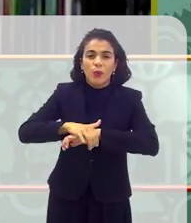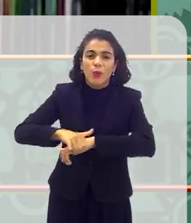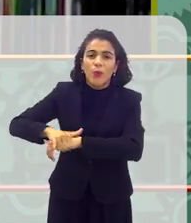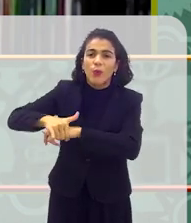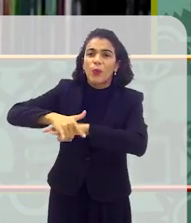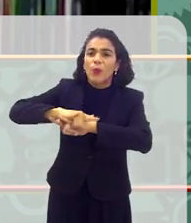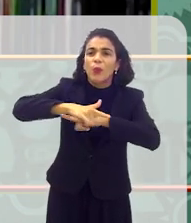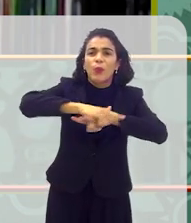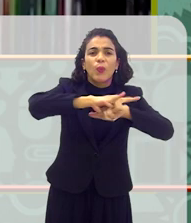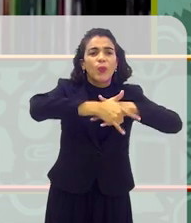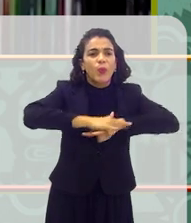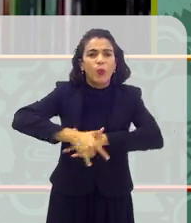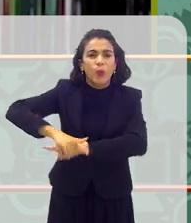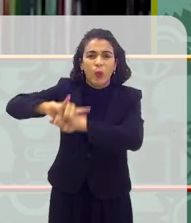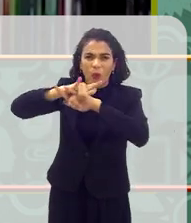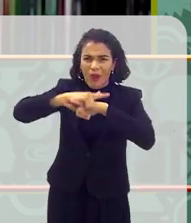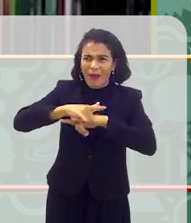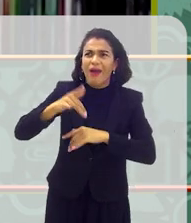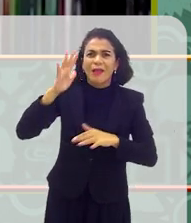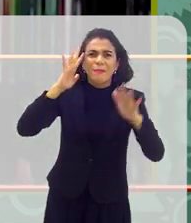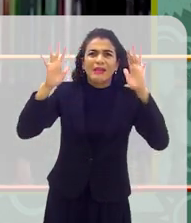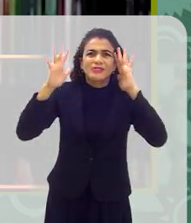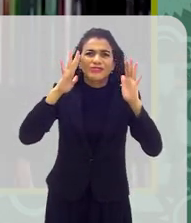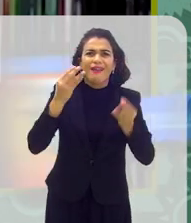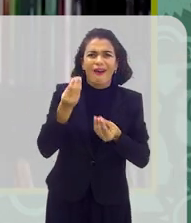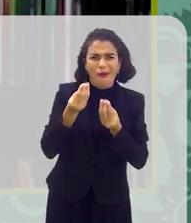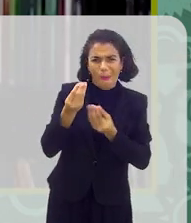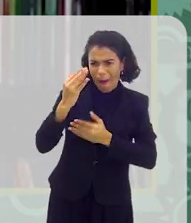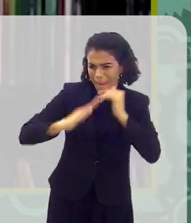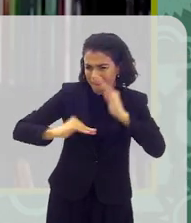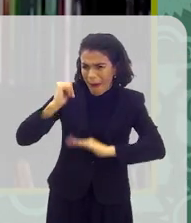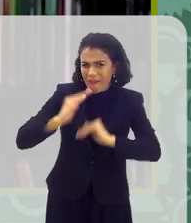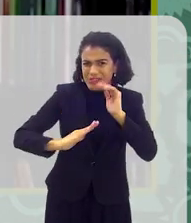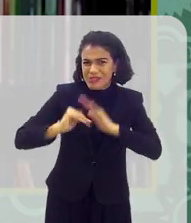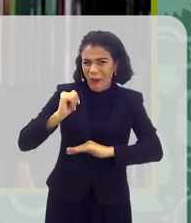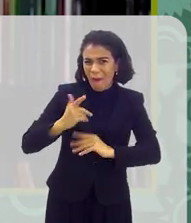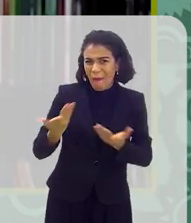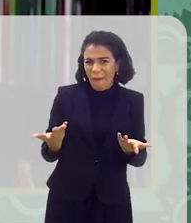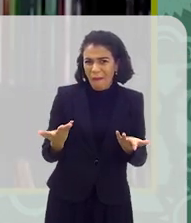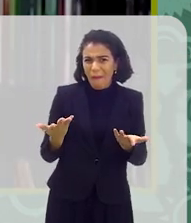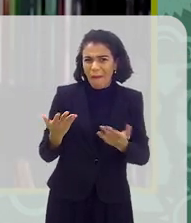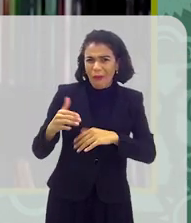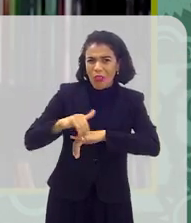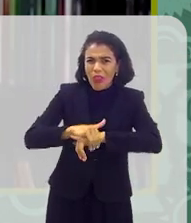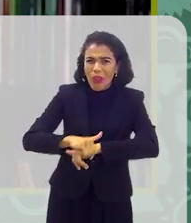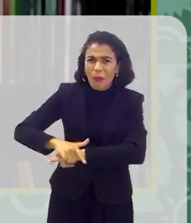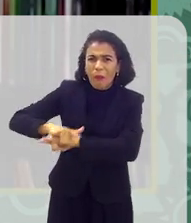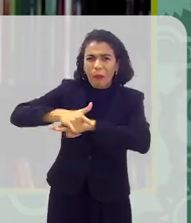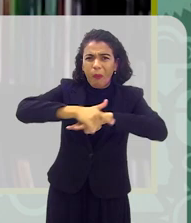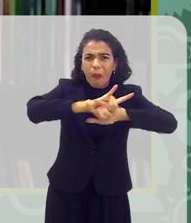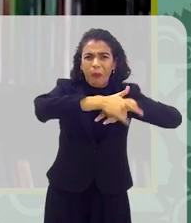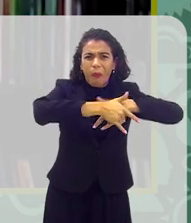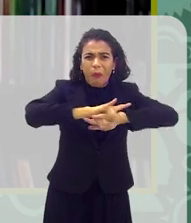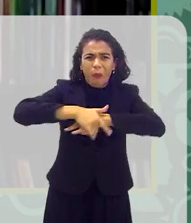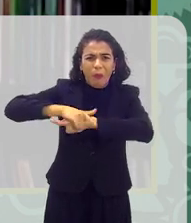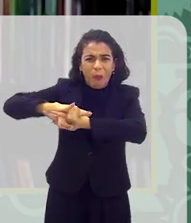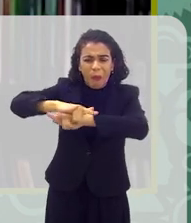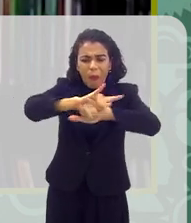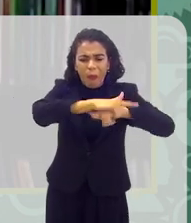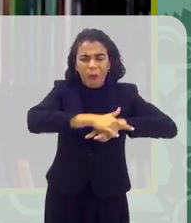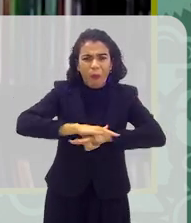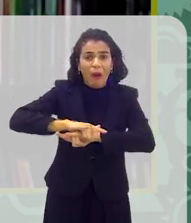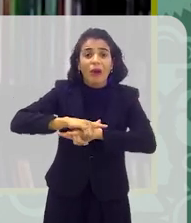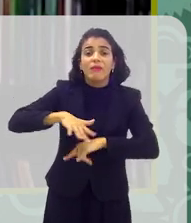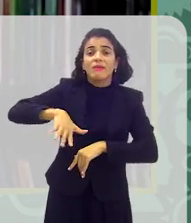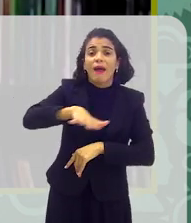poderia falar que existiria uma profissão de operador de drone, não só para filmagens e para tantas outras utilidades,